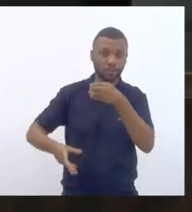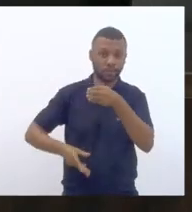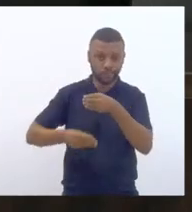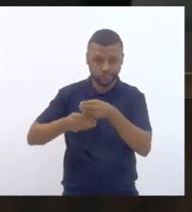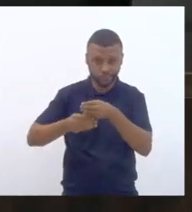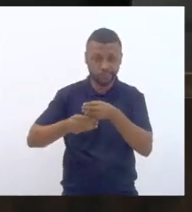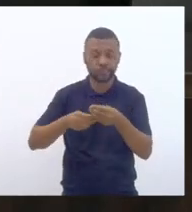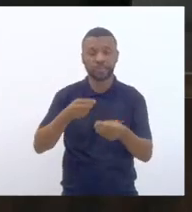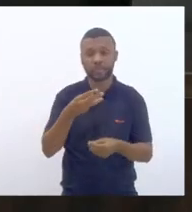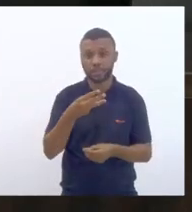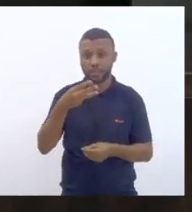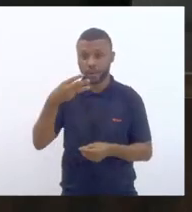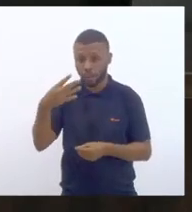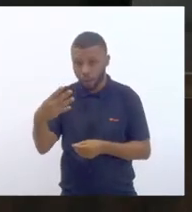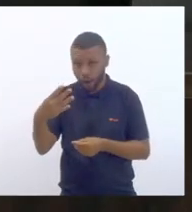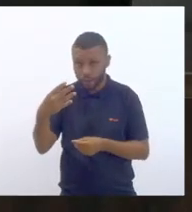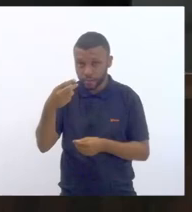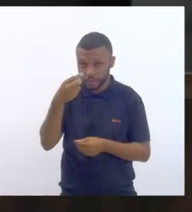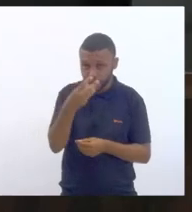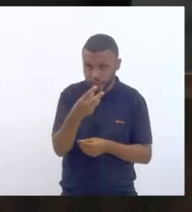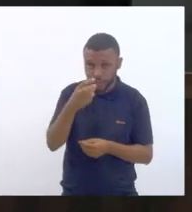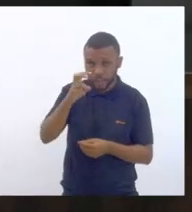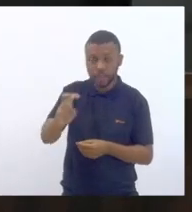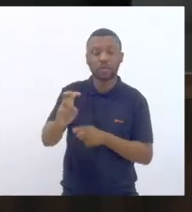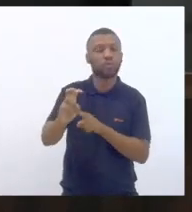34º, manutenção. 35º,